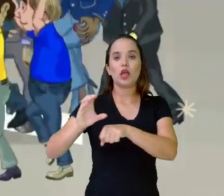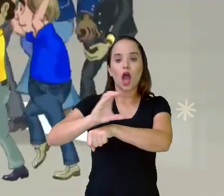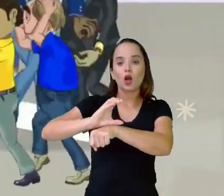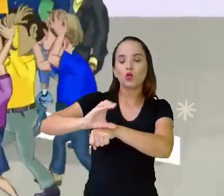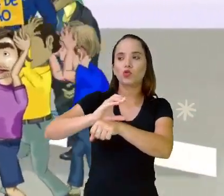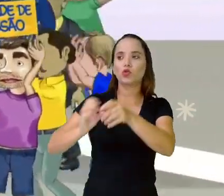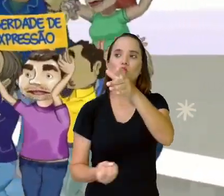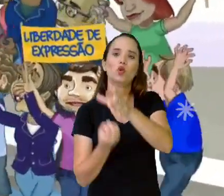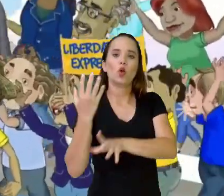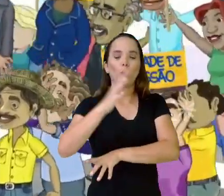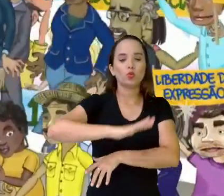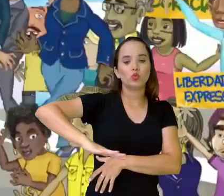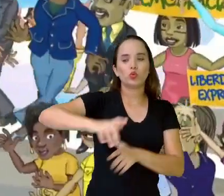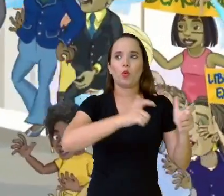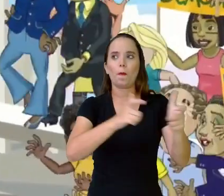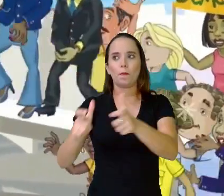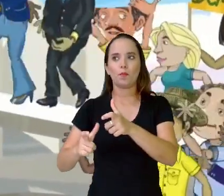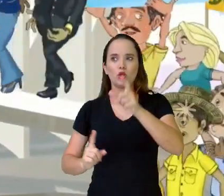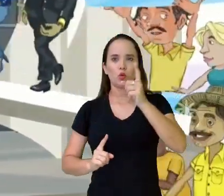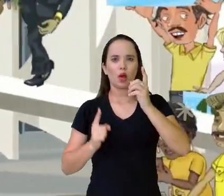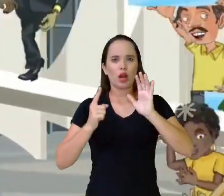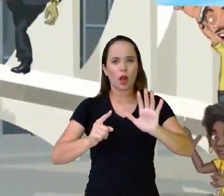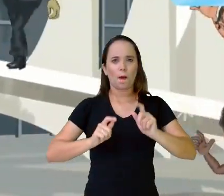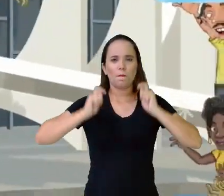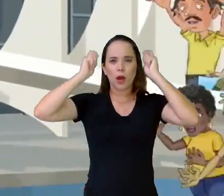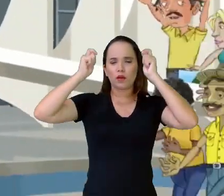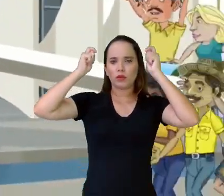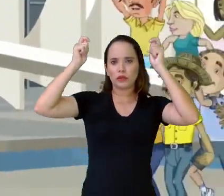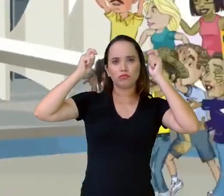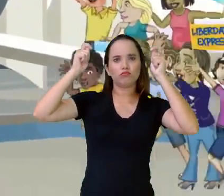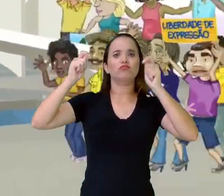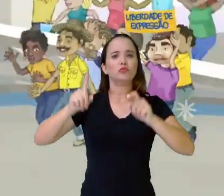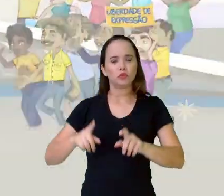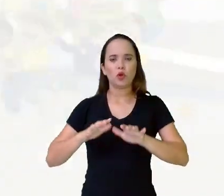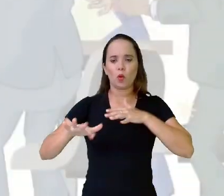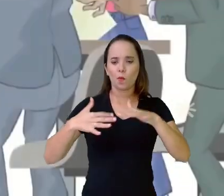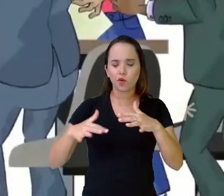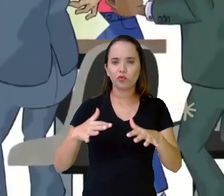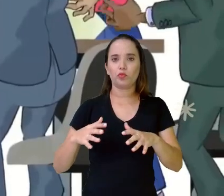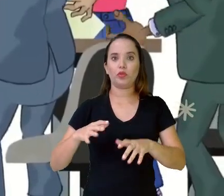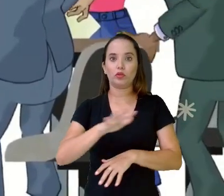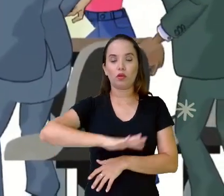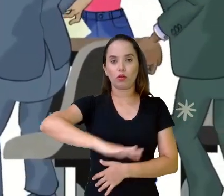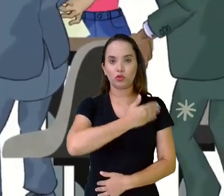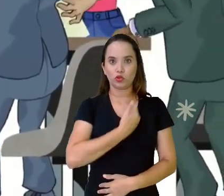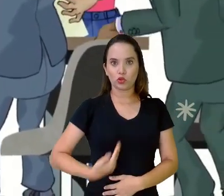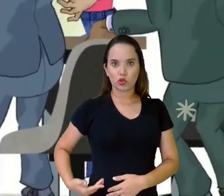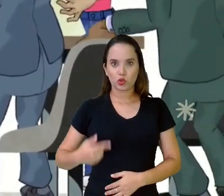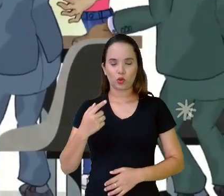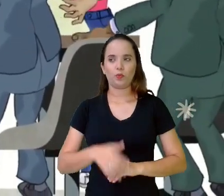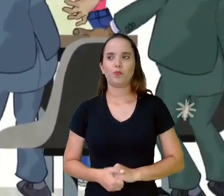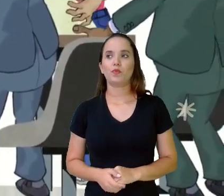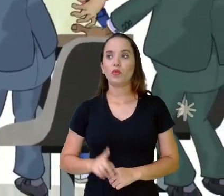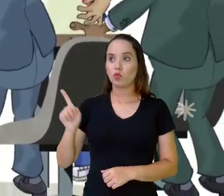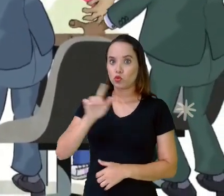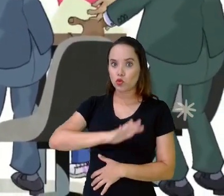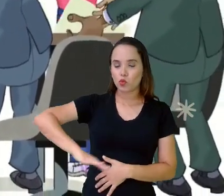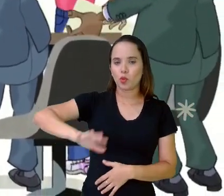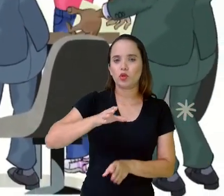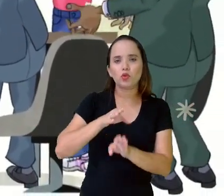para a manifestação e o envolvimento da população na gestão pública. Esses espaços, conhecidos por conselhos